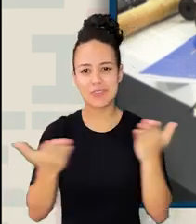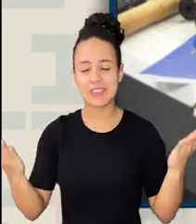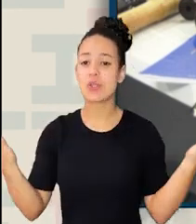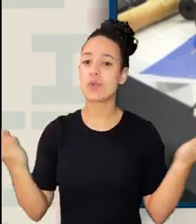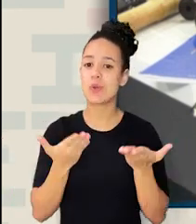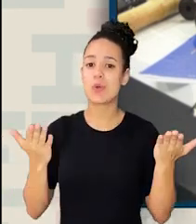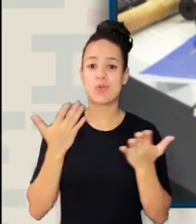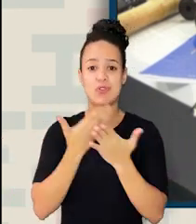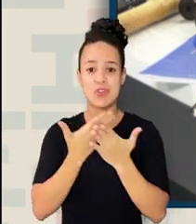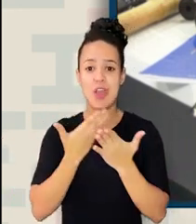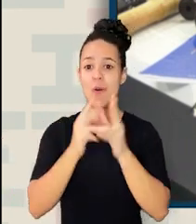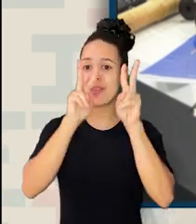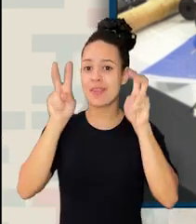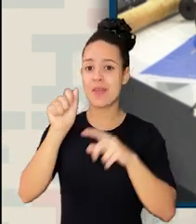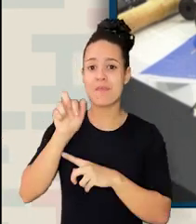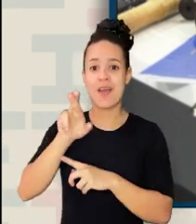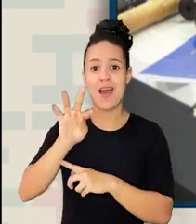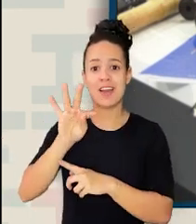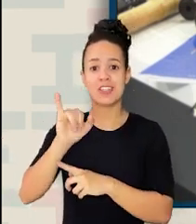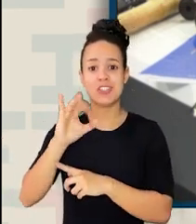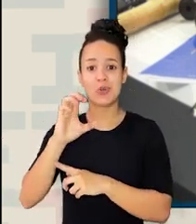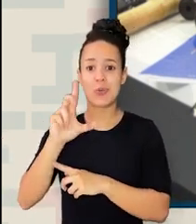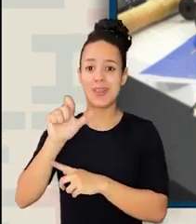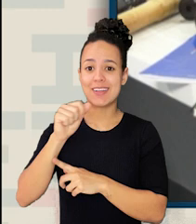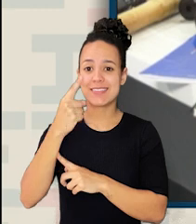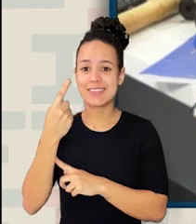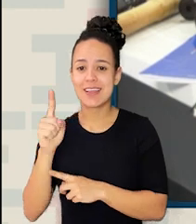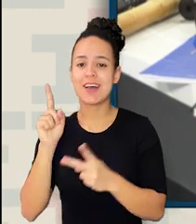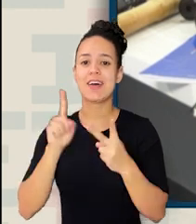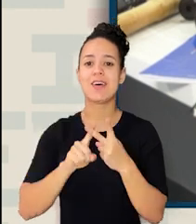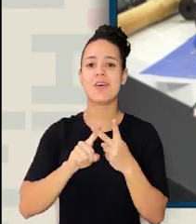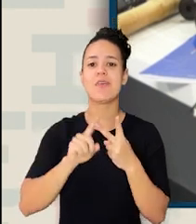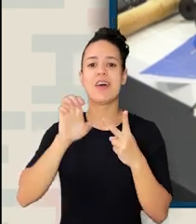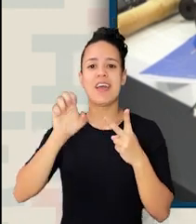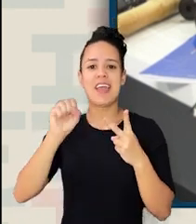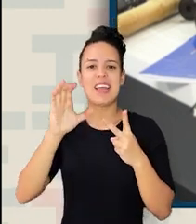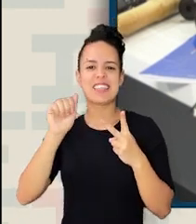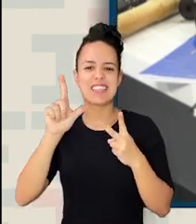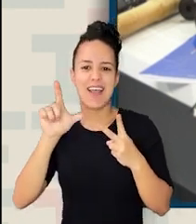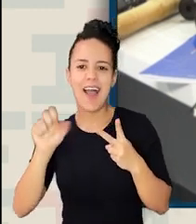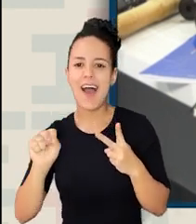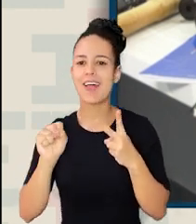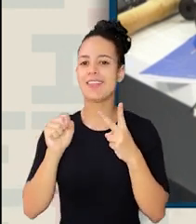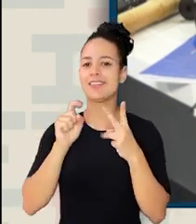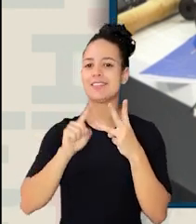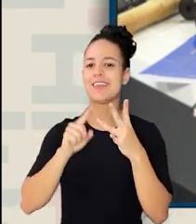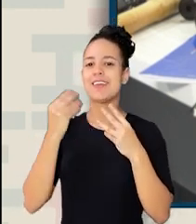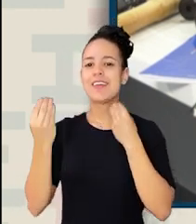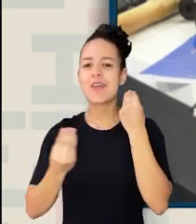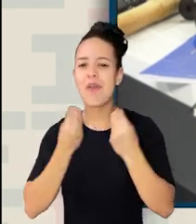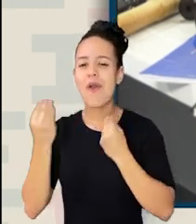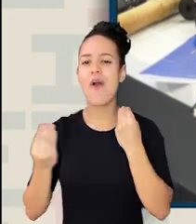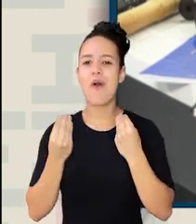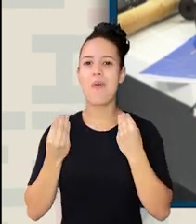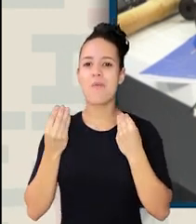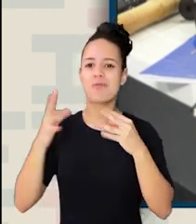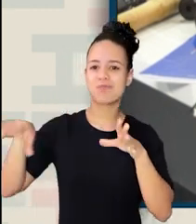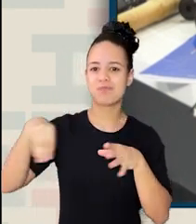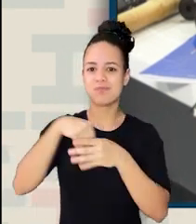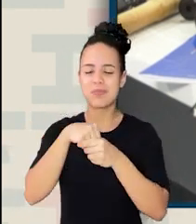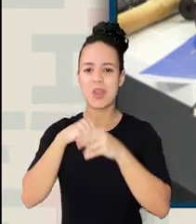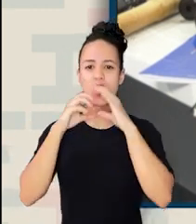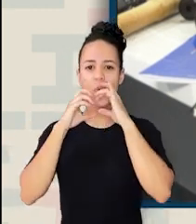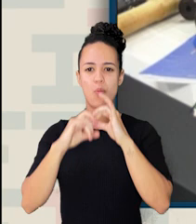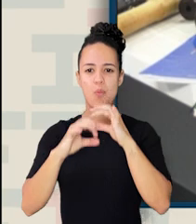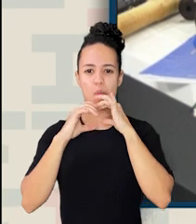aula sobre articulação, sobre escalas, arpejos e uma forma de aplicar isso na sua expressão, no